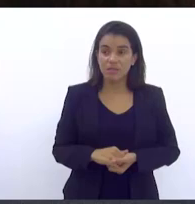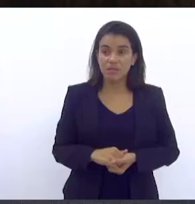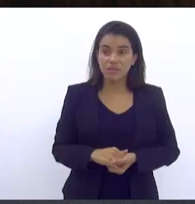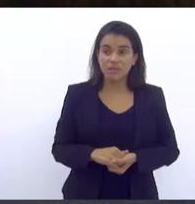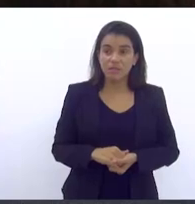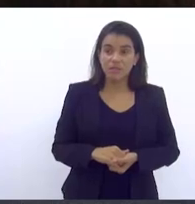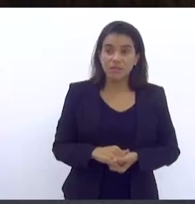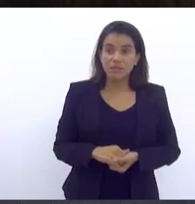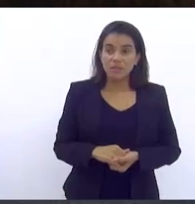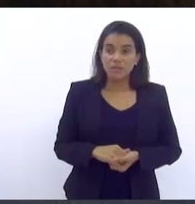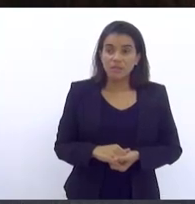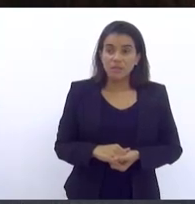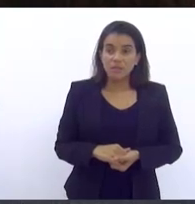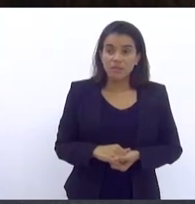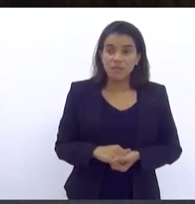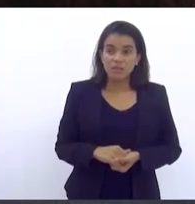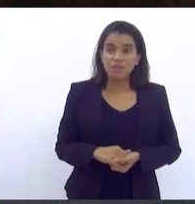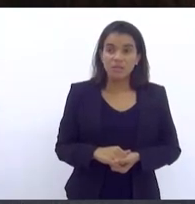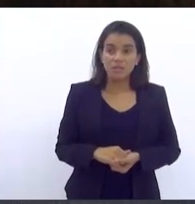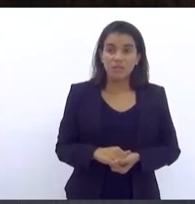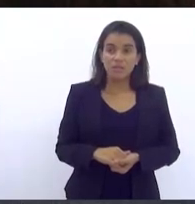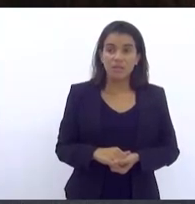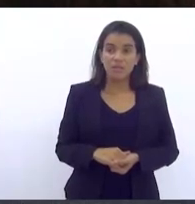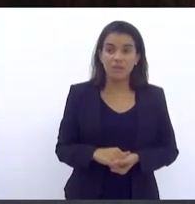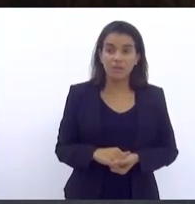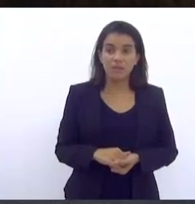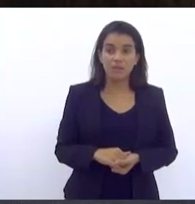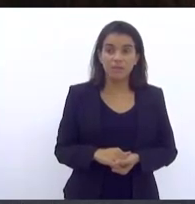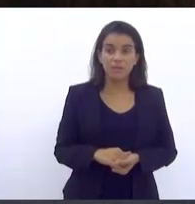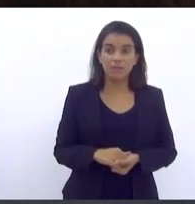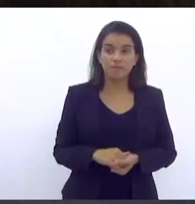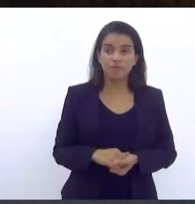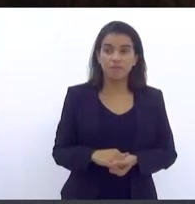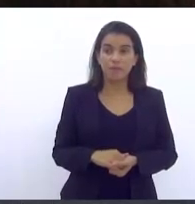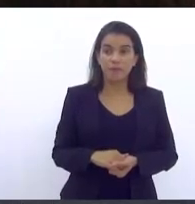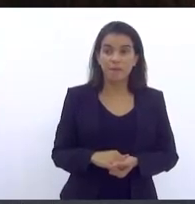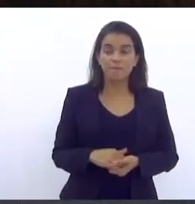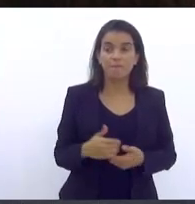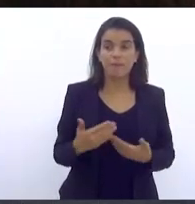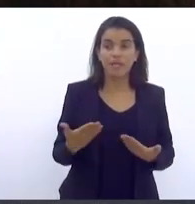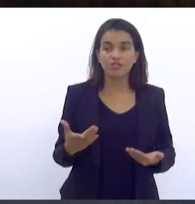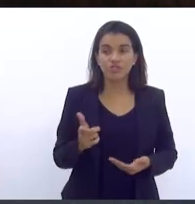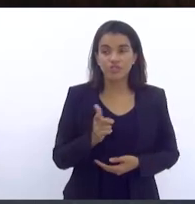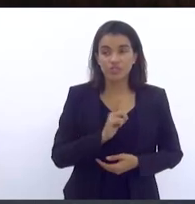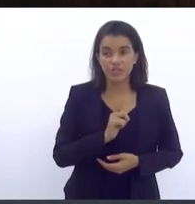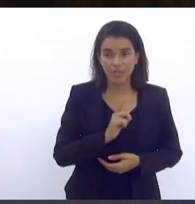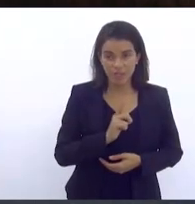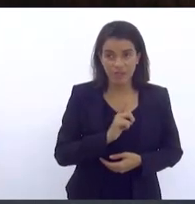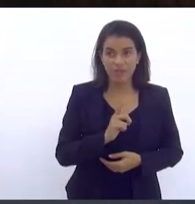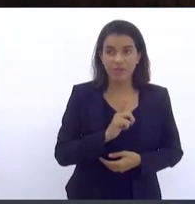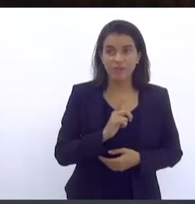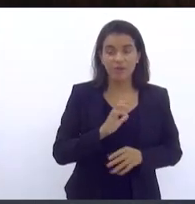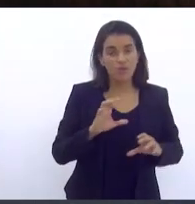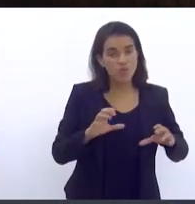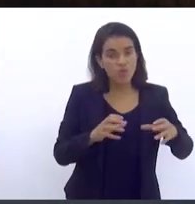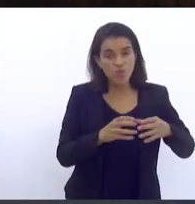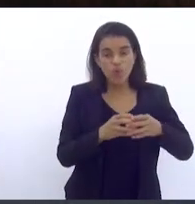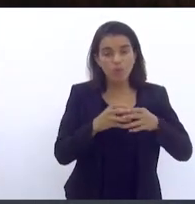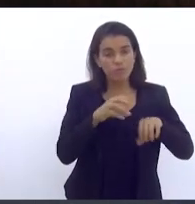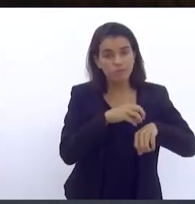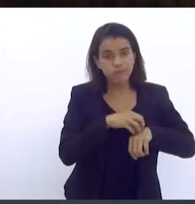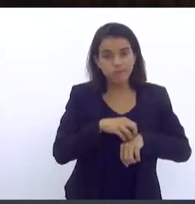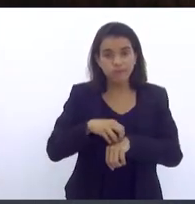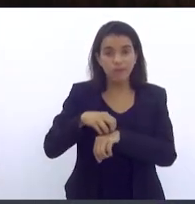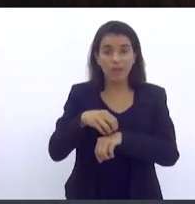Teresa tá ligado ok e não então a gente teve agora uma cometiva que saiu é de